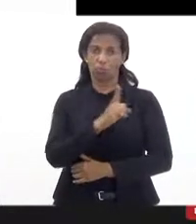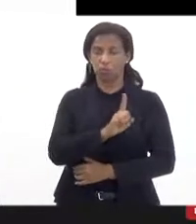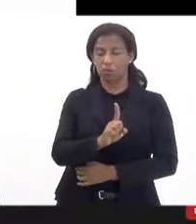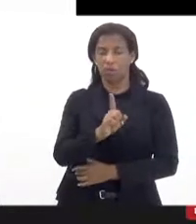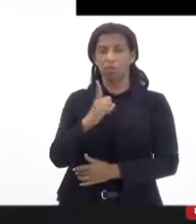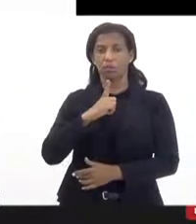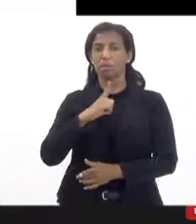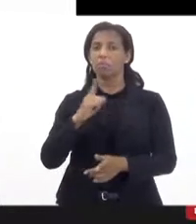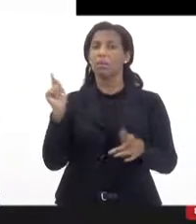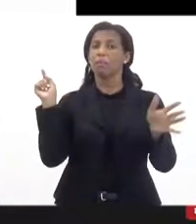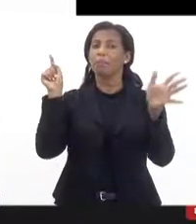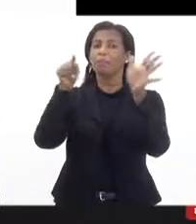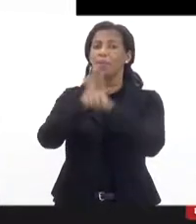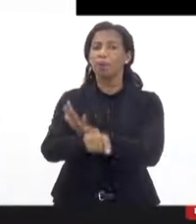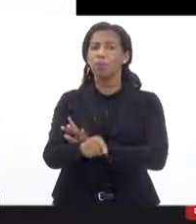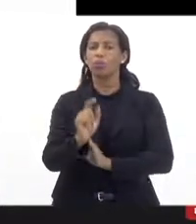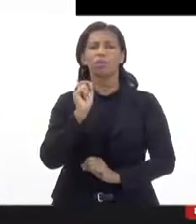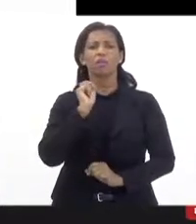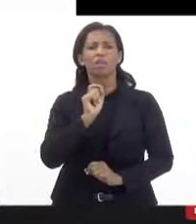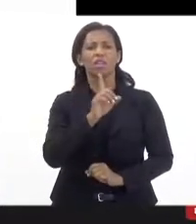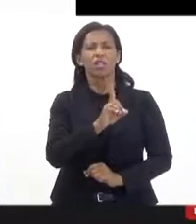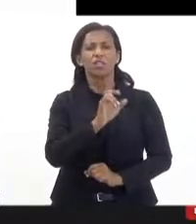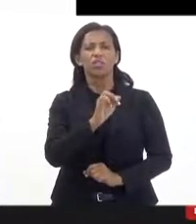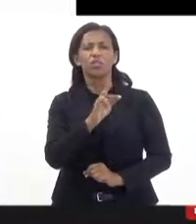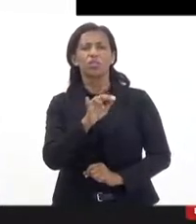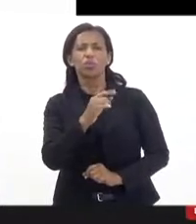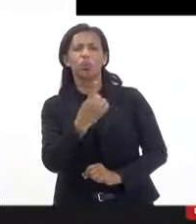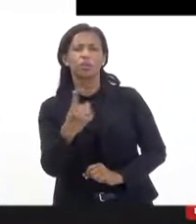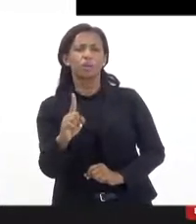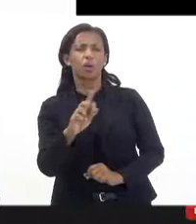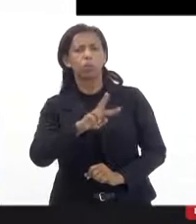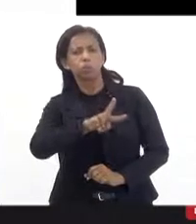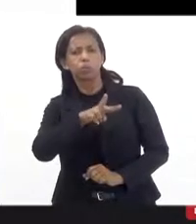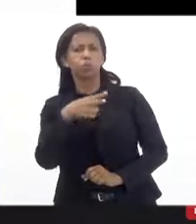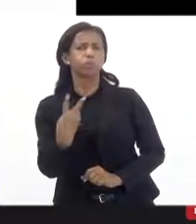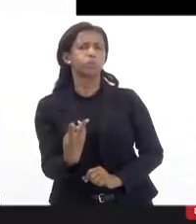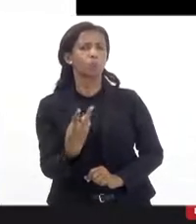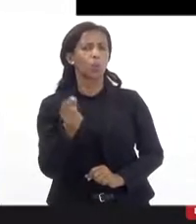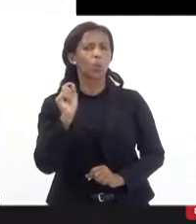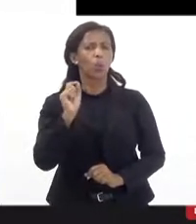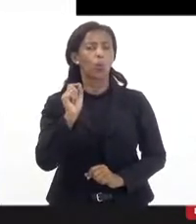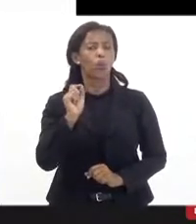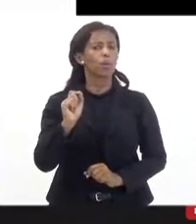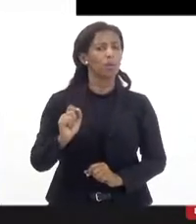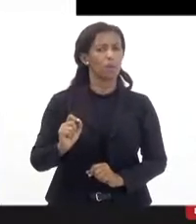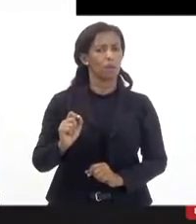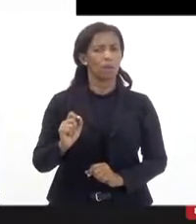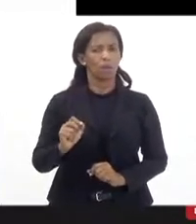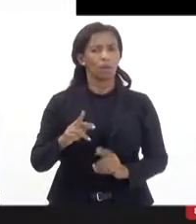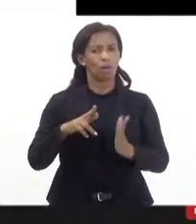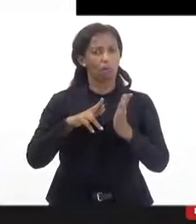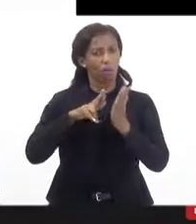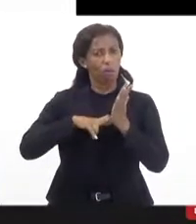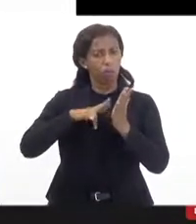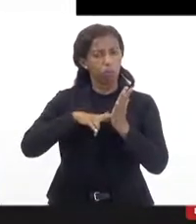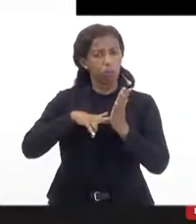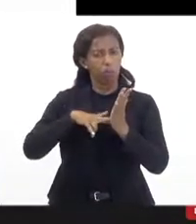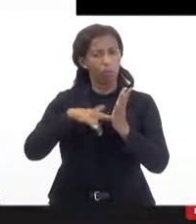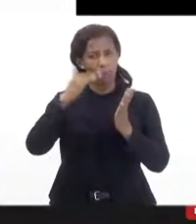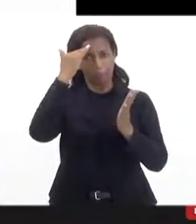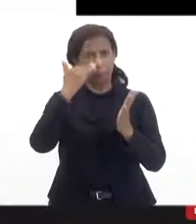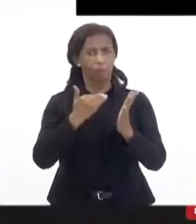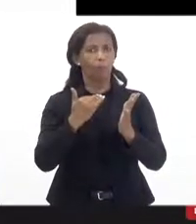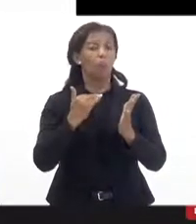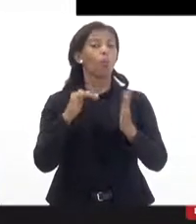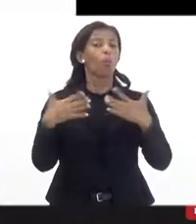gente fala muito de distorção relevante, e o que seria relevante? Né? A norma ela considera relevante quando